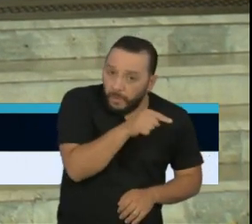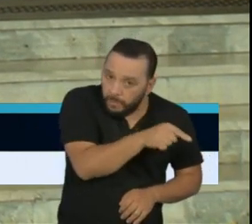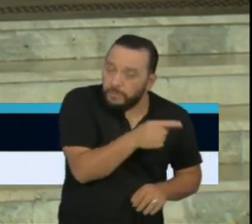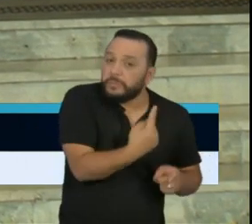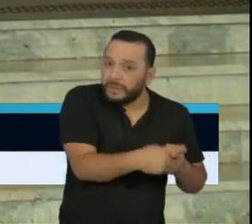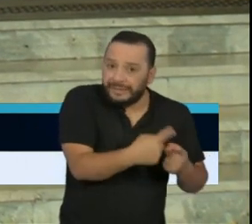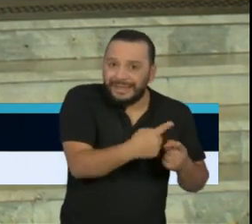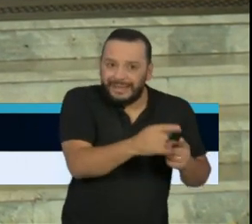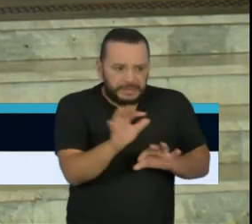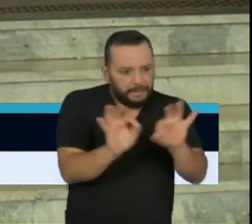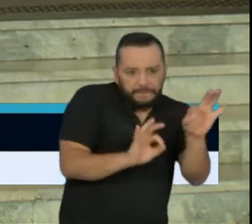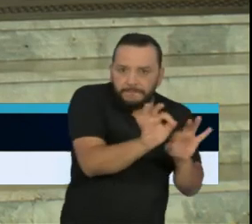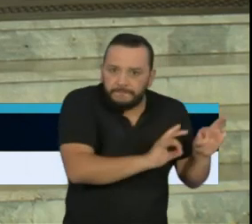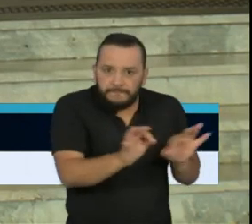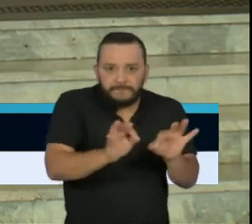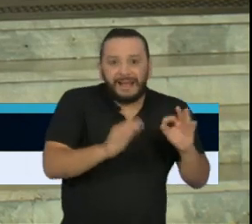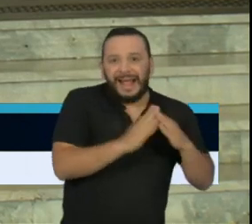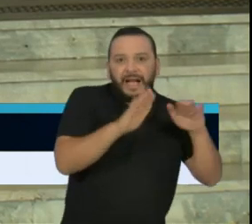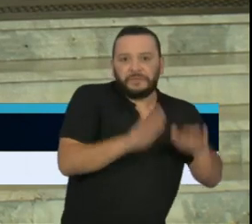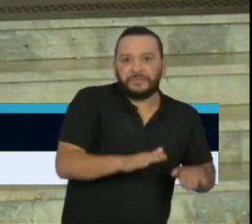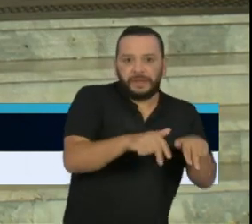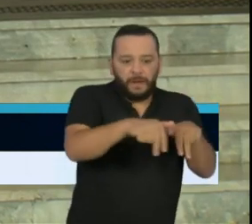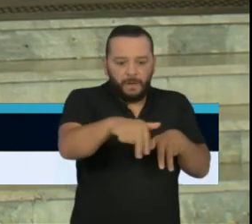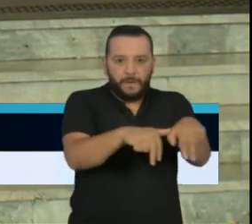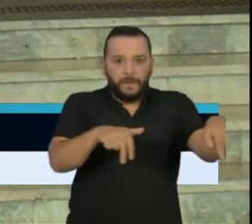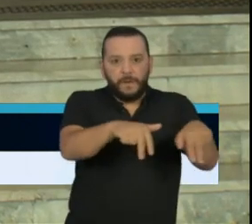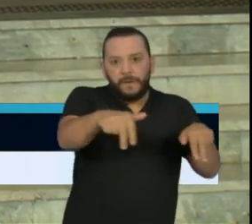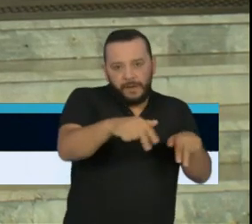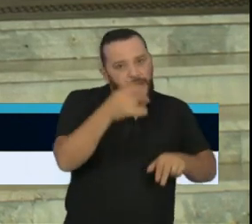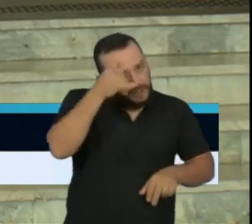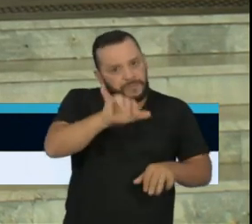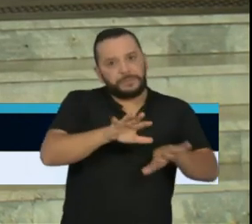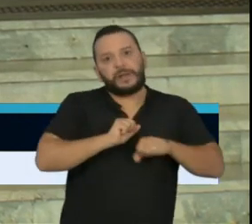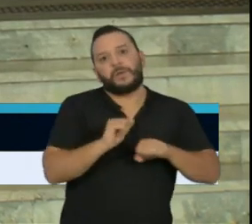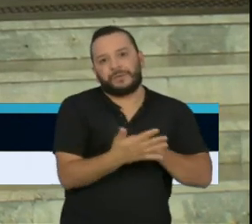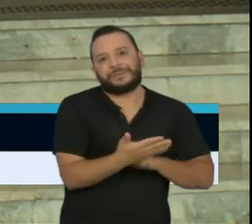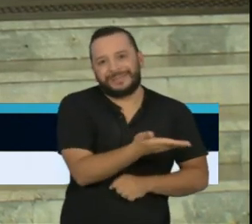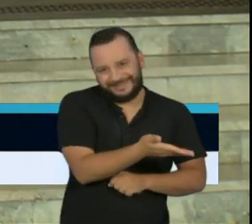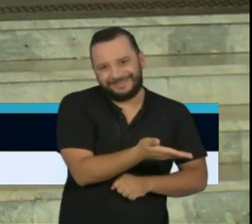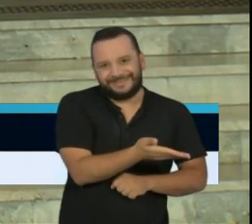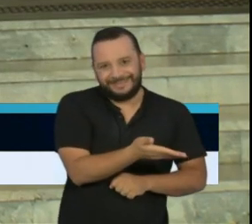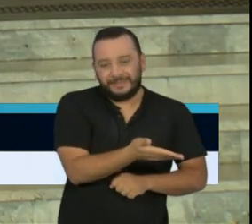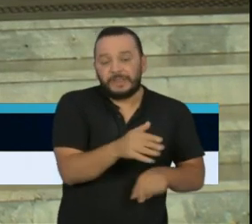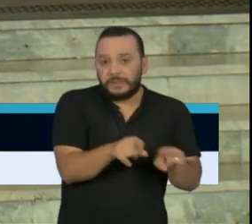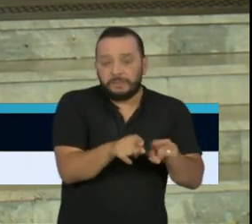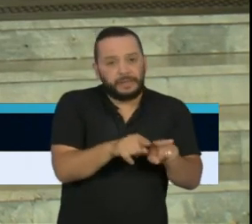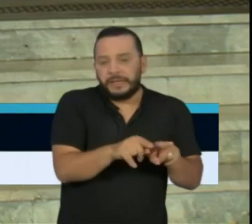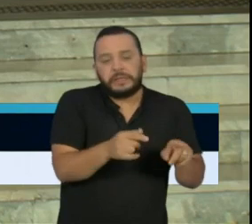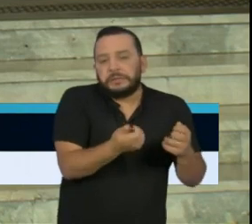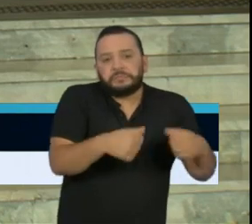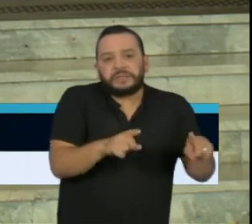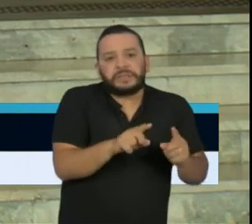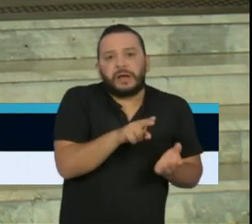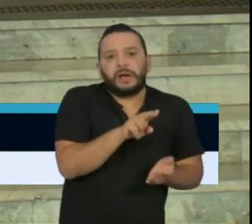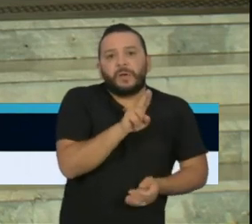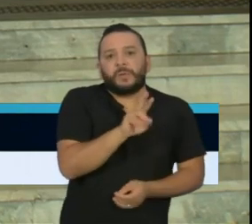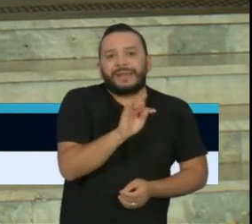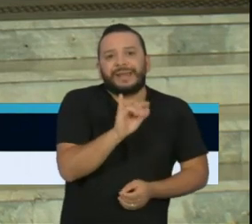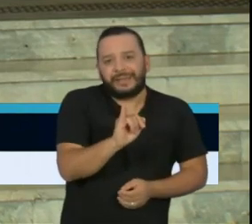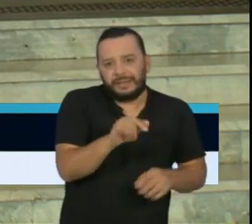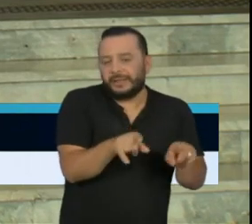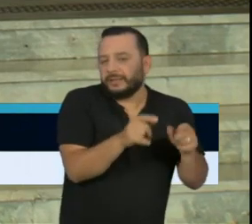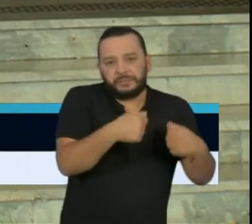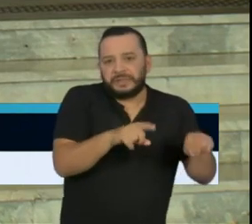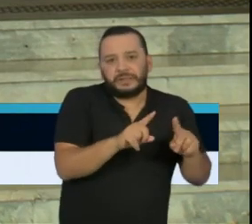achatamento da curva com diminuição do número de infectados, de doentes e de pacientes que precisam de UTI. Então, é o dia a dia, nós estamos perseguindo